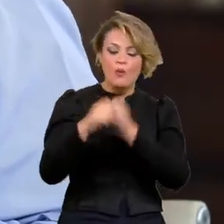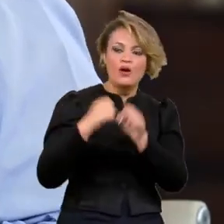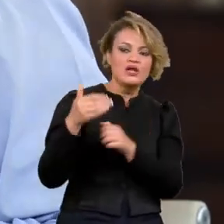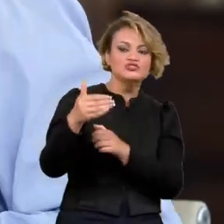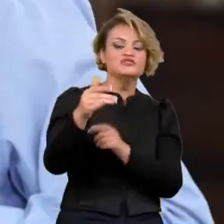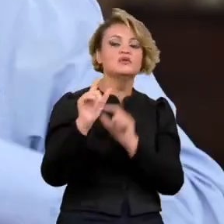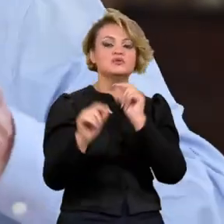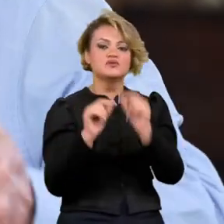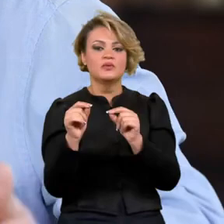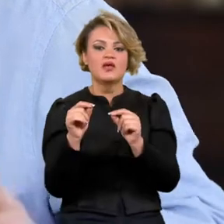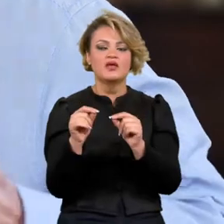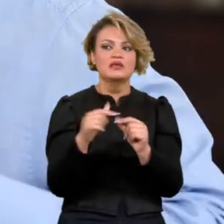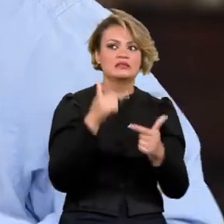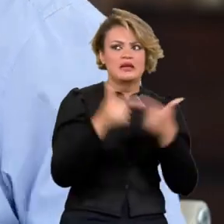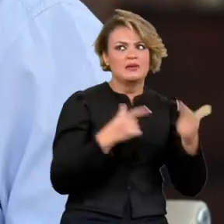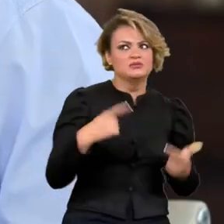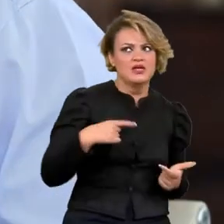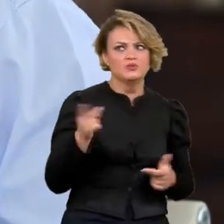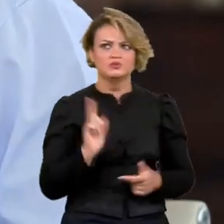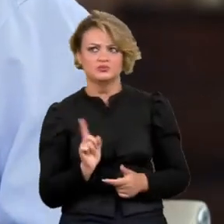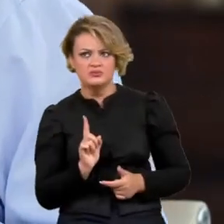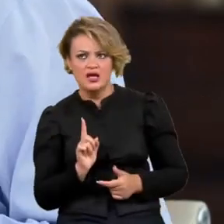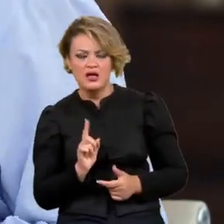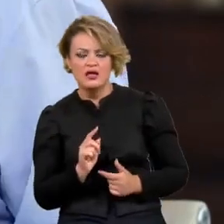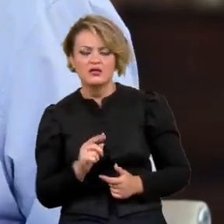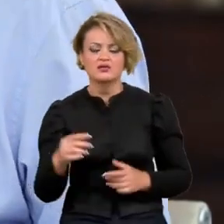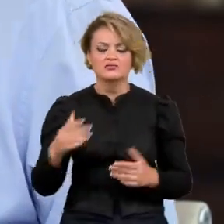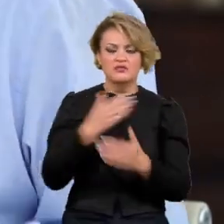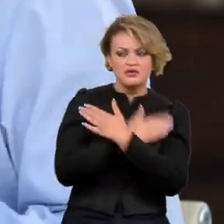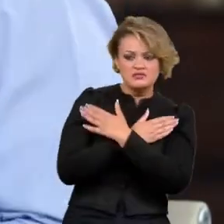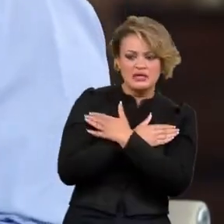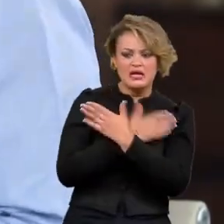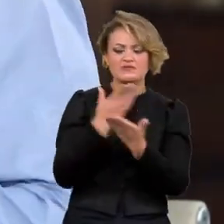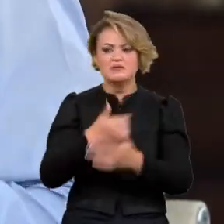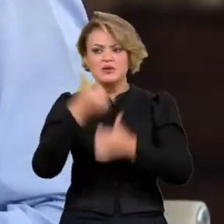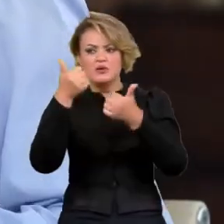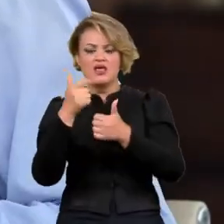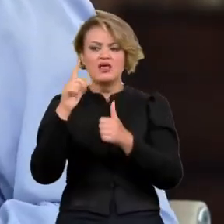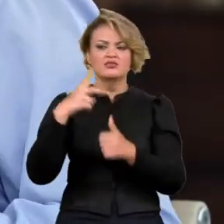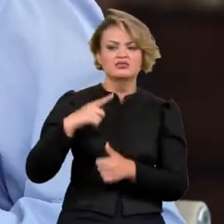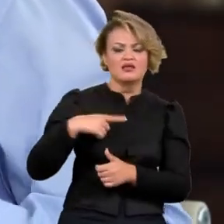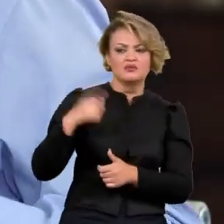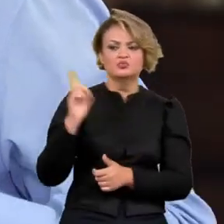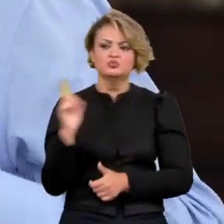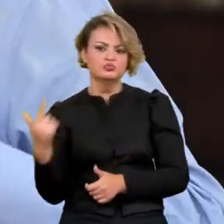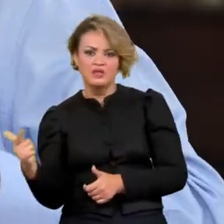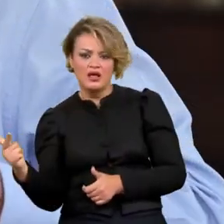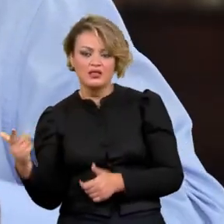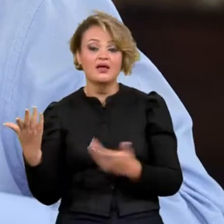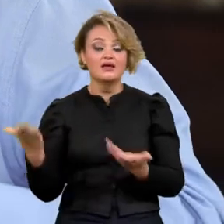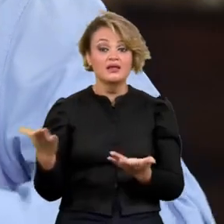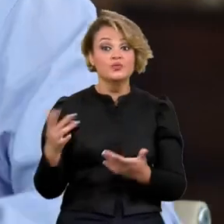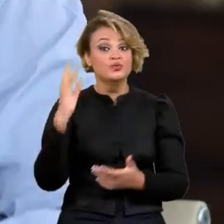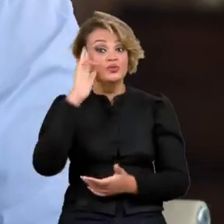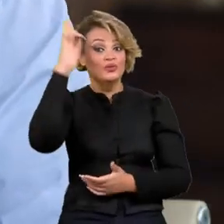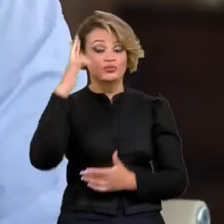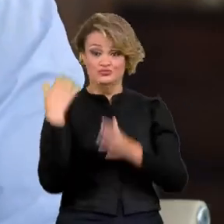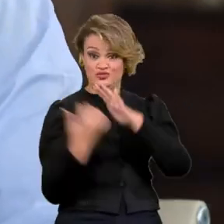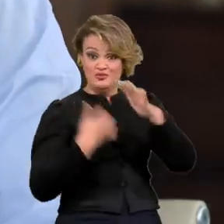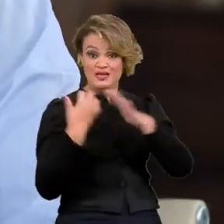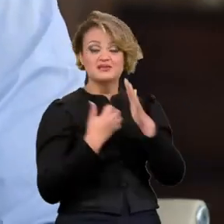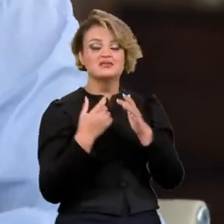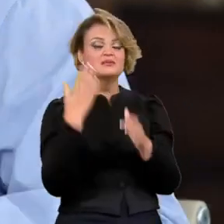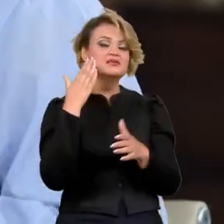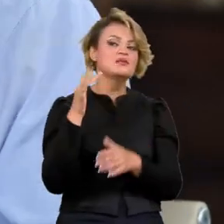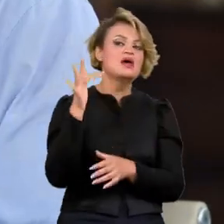ele vai ficar desempregado se vai melhorar suas condições de trabalho e o empresário tem que ter também essa visibilidade pra saber o seguinte vai